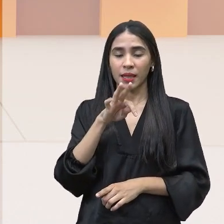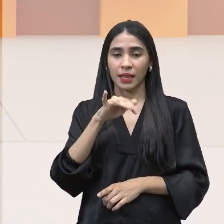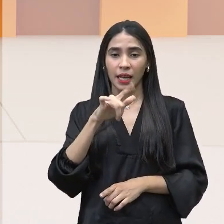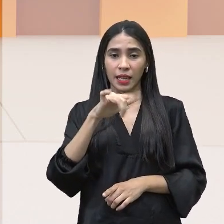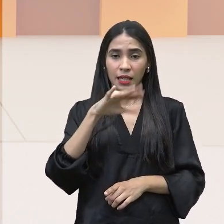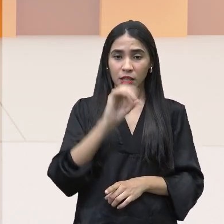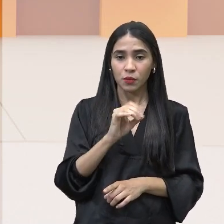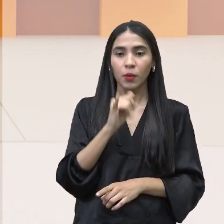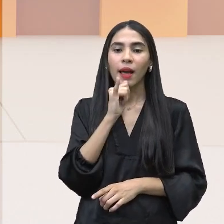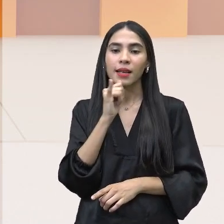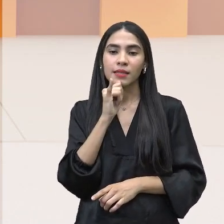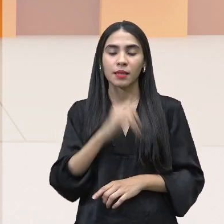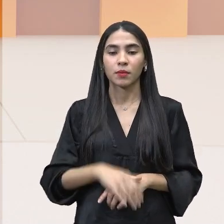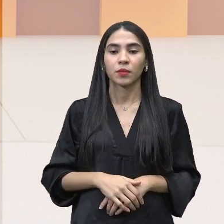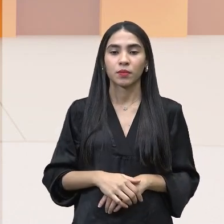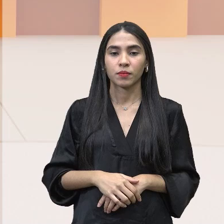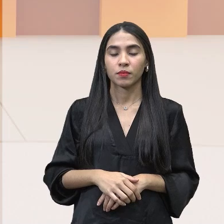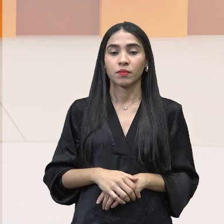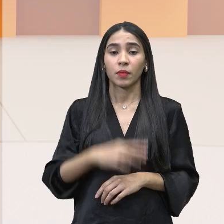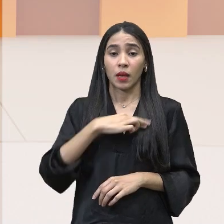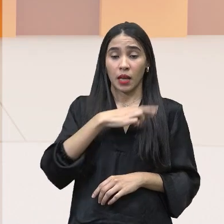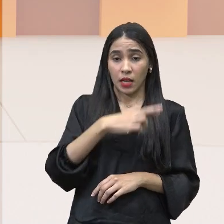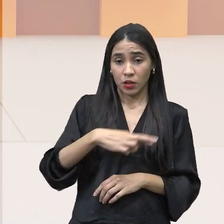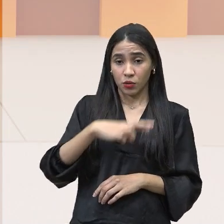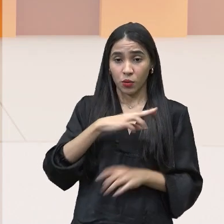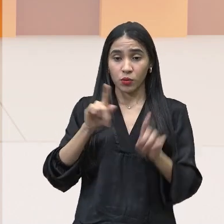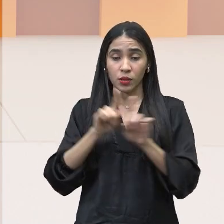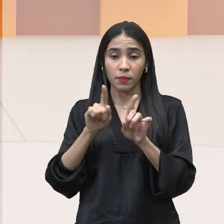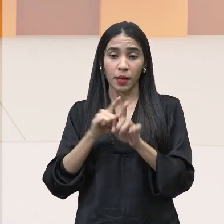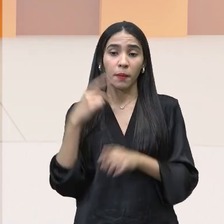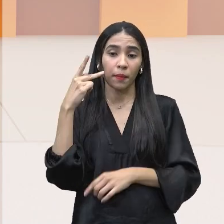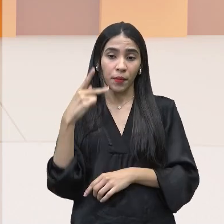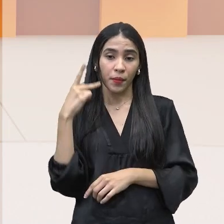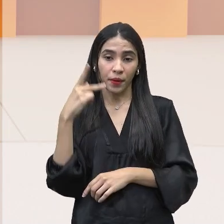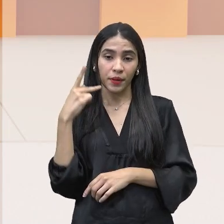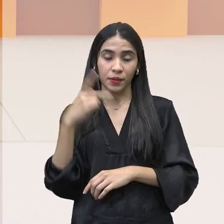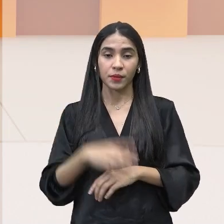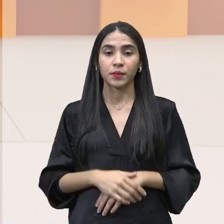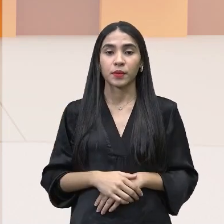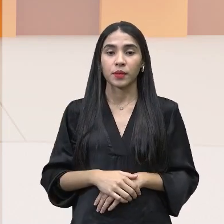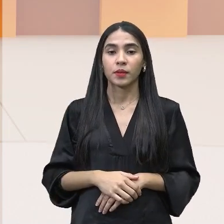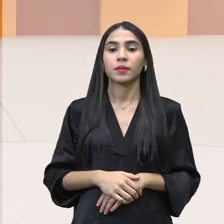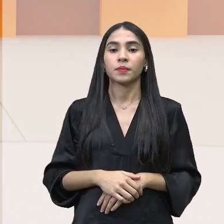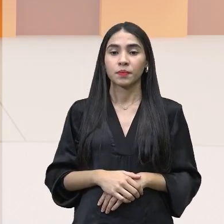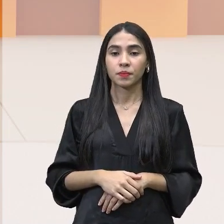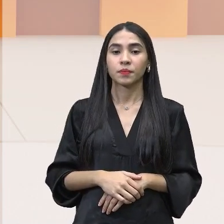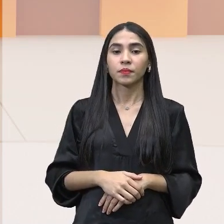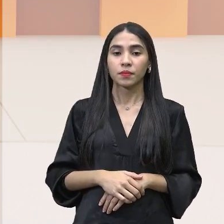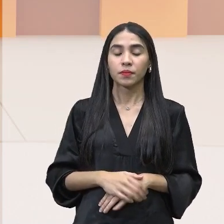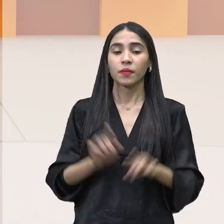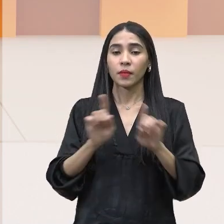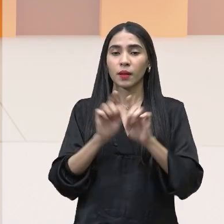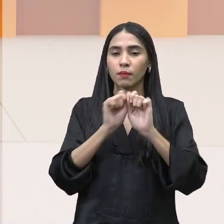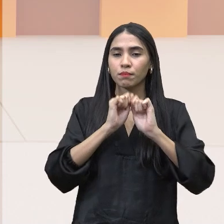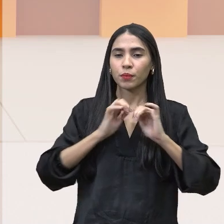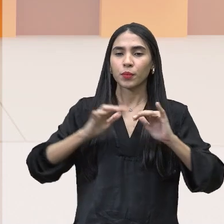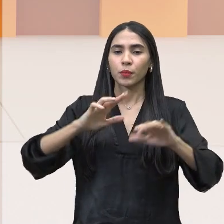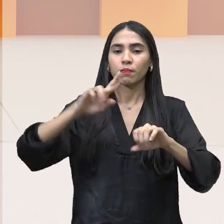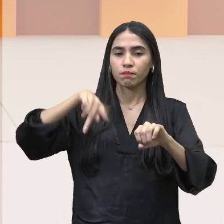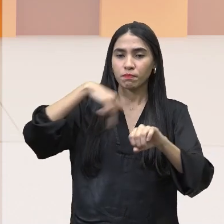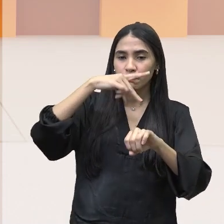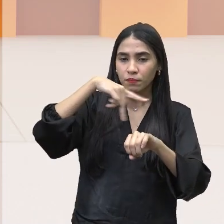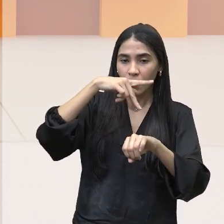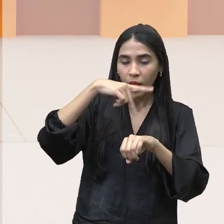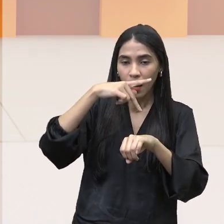apegar tanto ao fundamentalismo religioso como político. Né? Ampliação das assimetrias entre os países, então